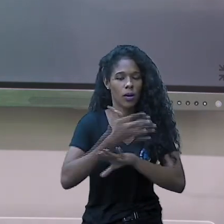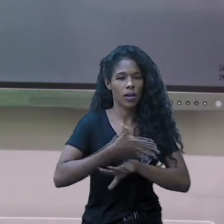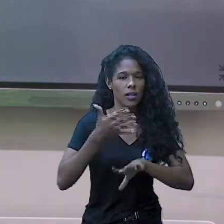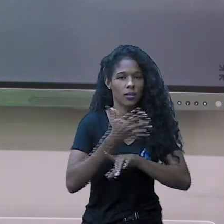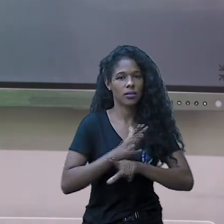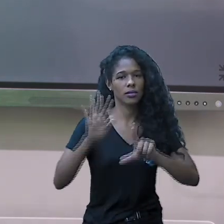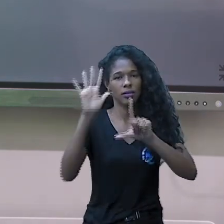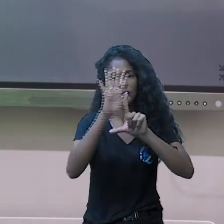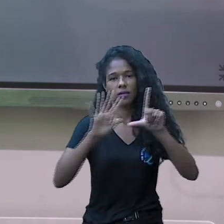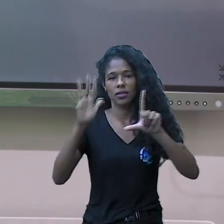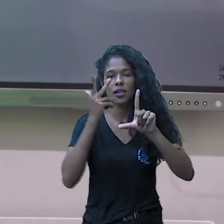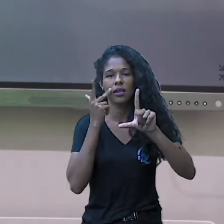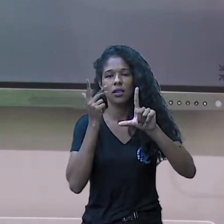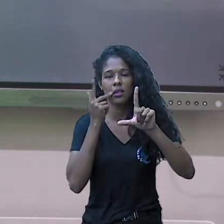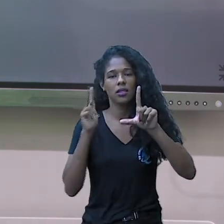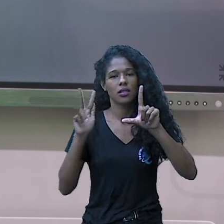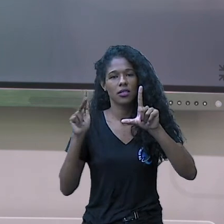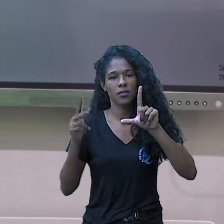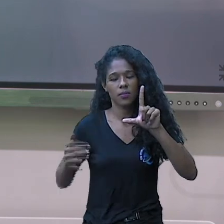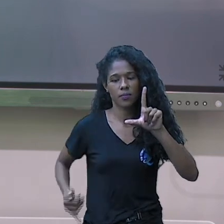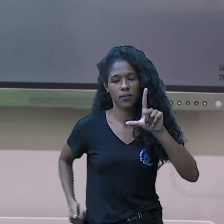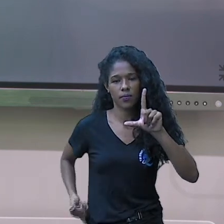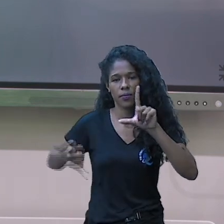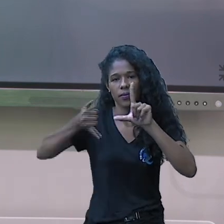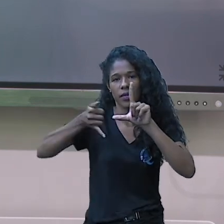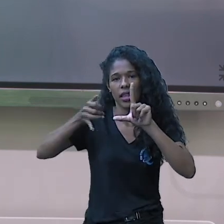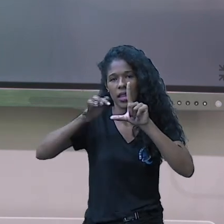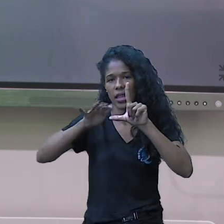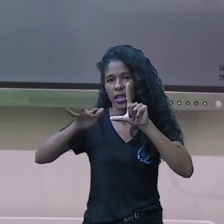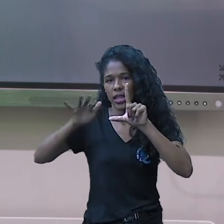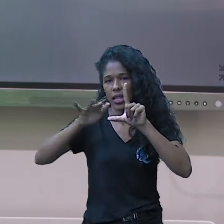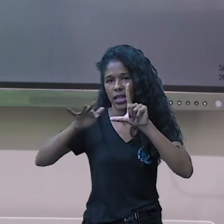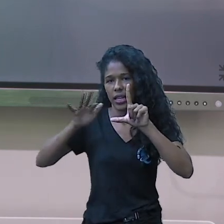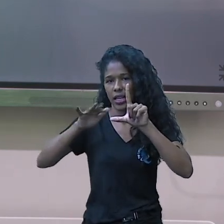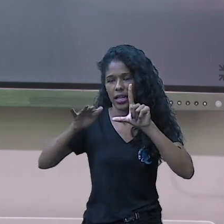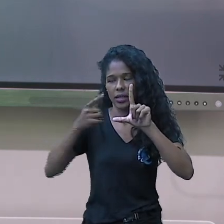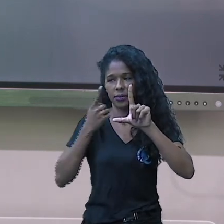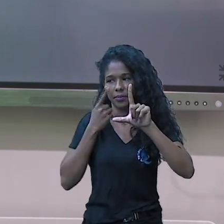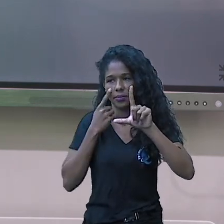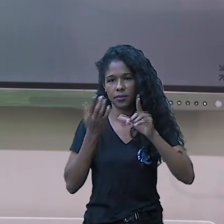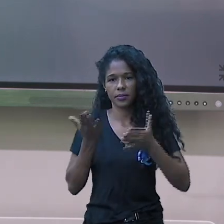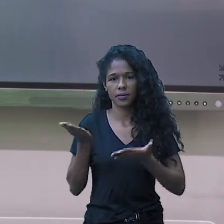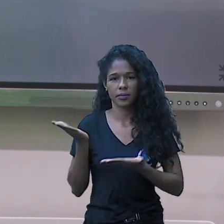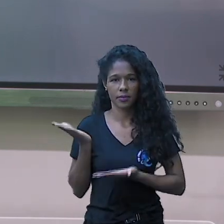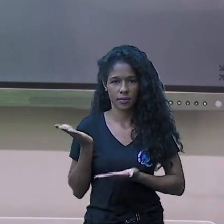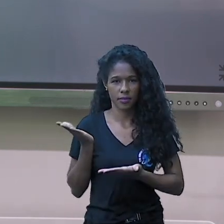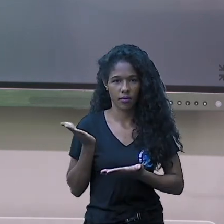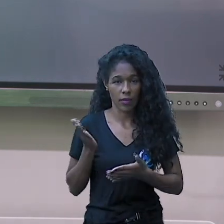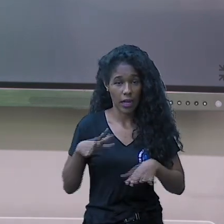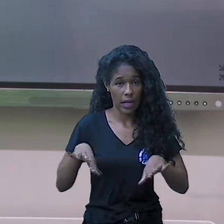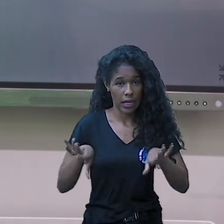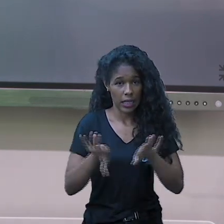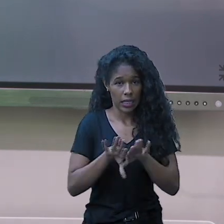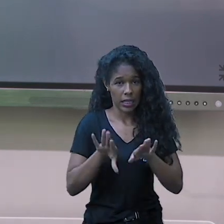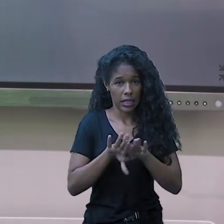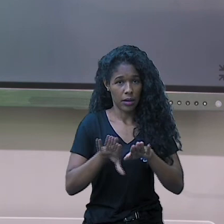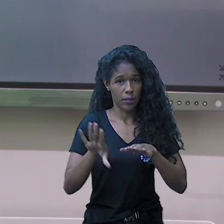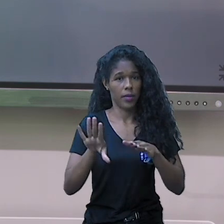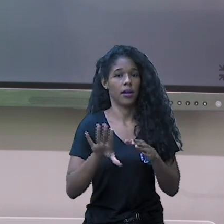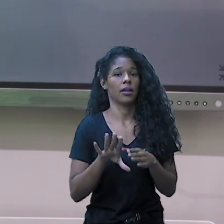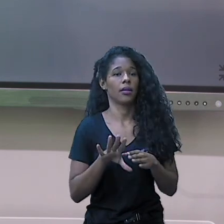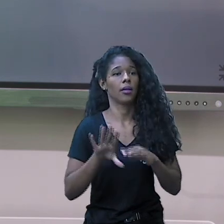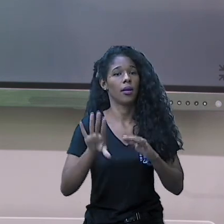smedgv.com/aluno ou aponte a câmera do seu celular para onde? O QR Code aqui no canto da tela. Se inscrevam aí no nosso canal no